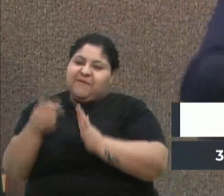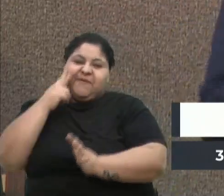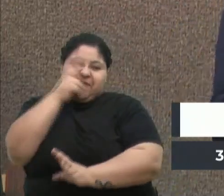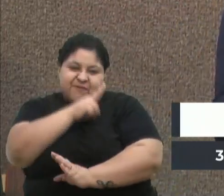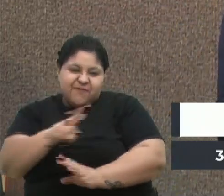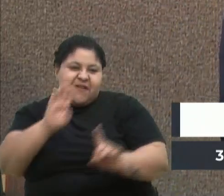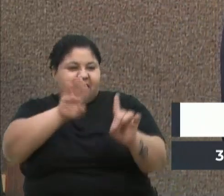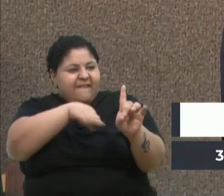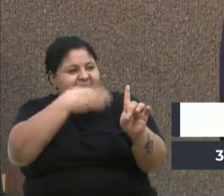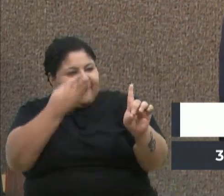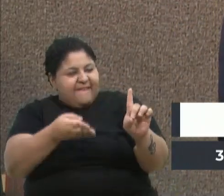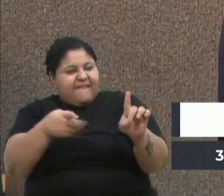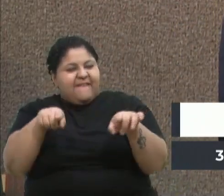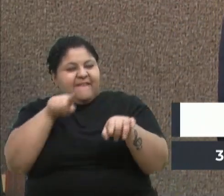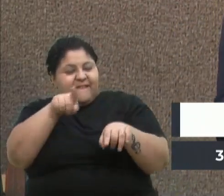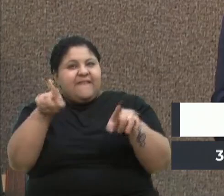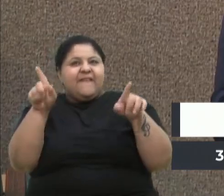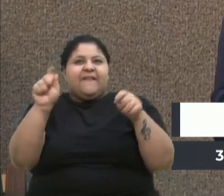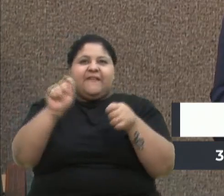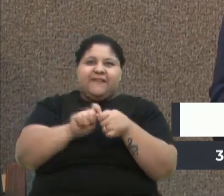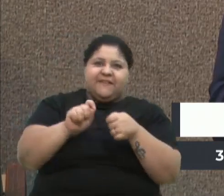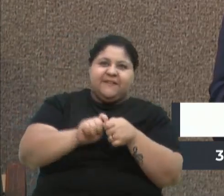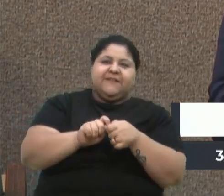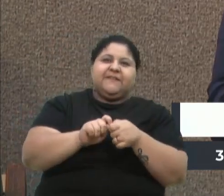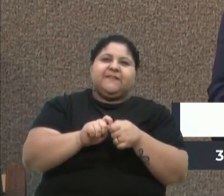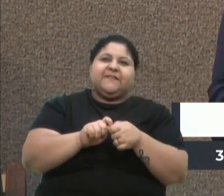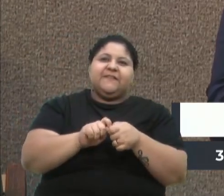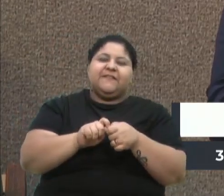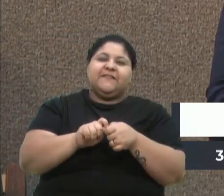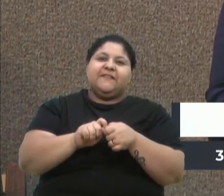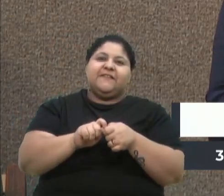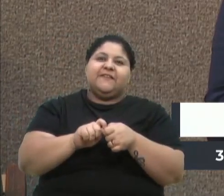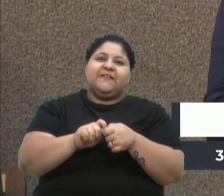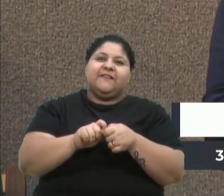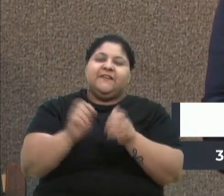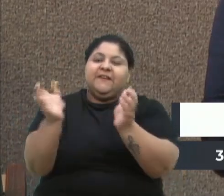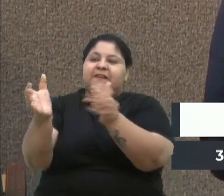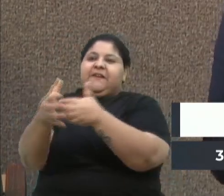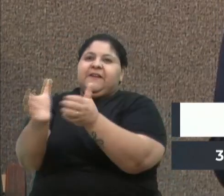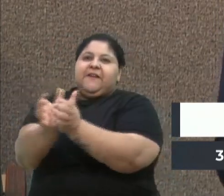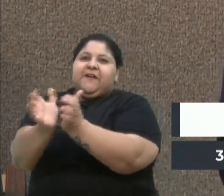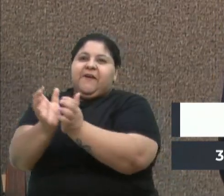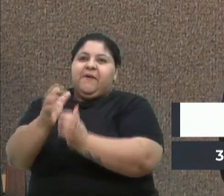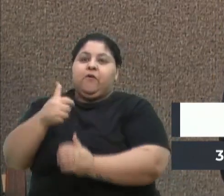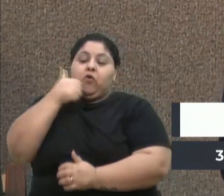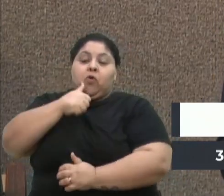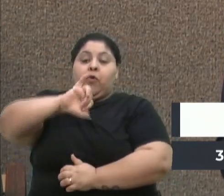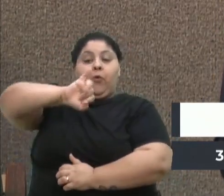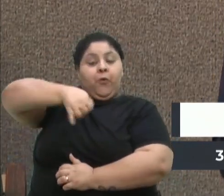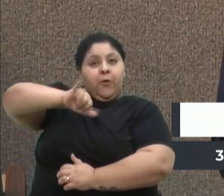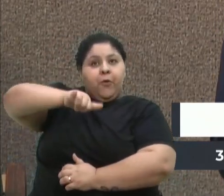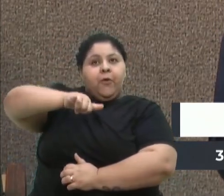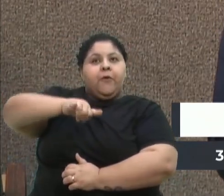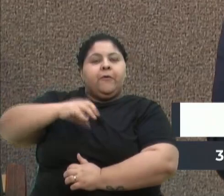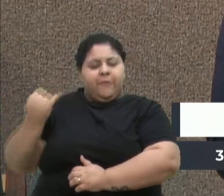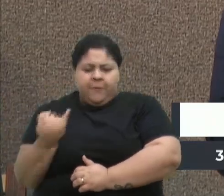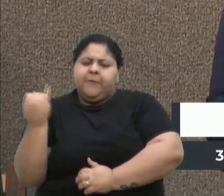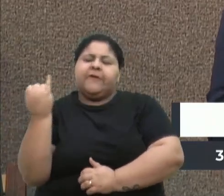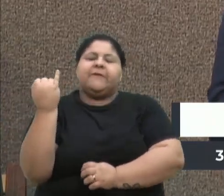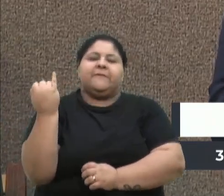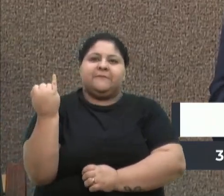YouTube que o senhor fez para Essa é uma parte, vereador Alberto. ao time feminino do Juventude, que foi muito importante o seu